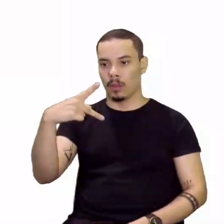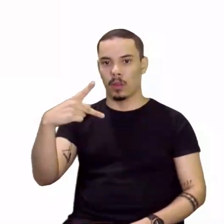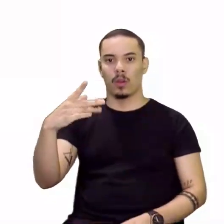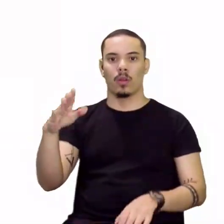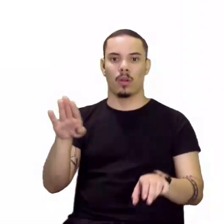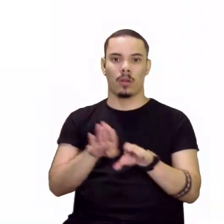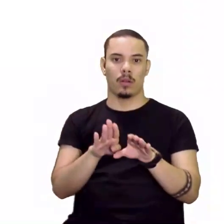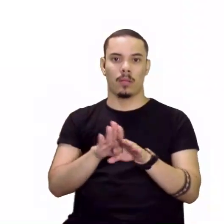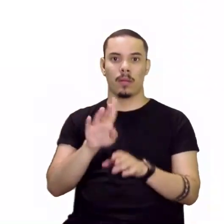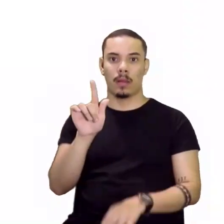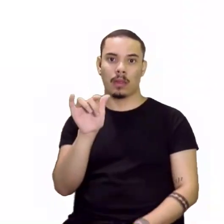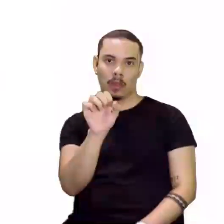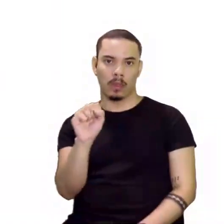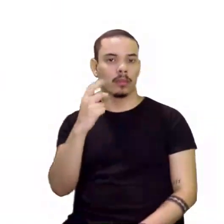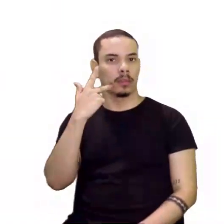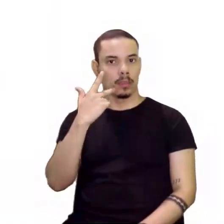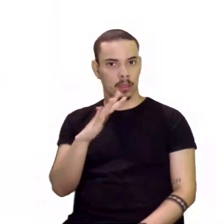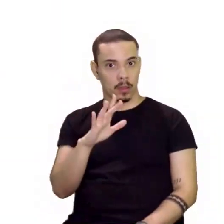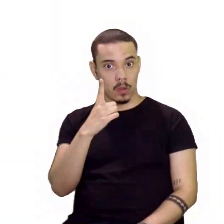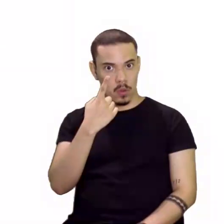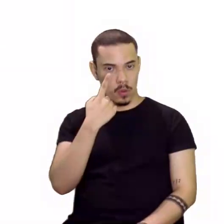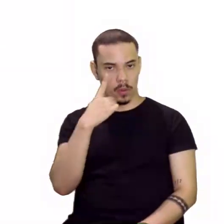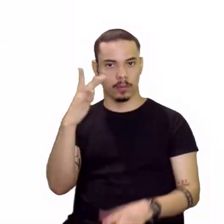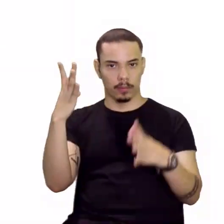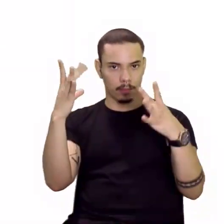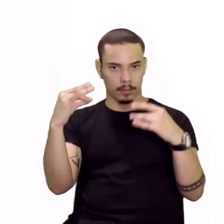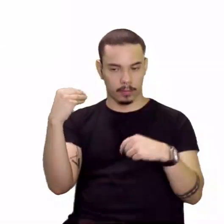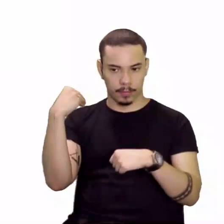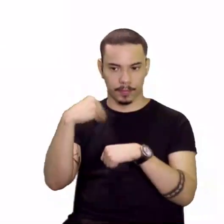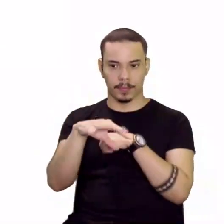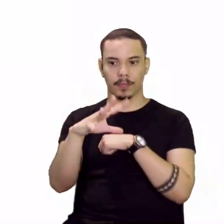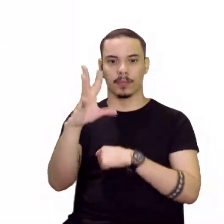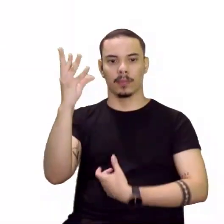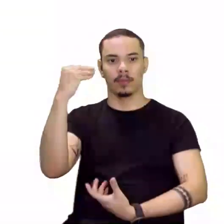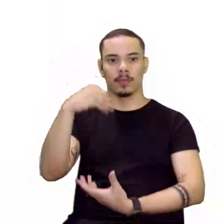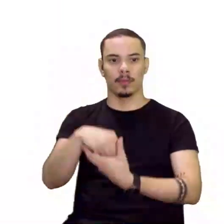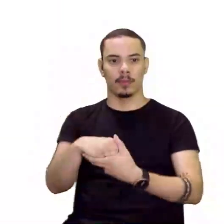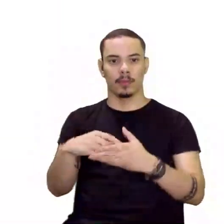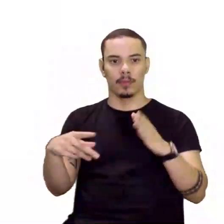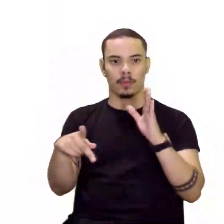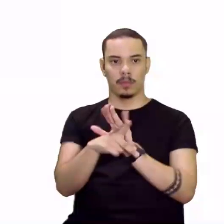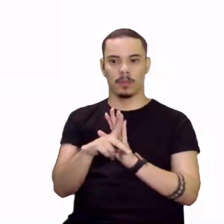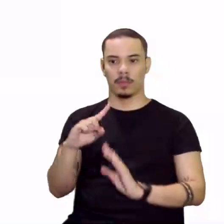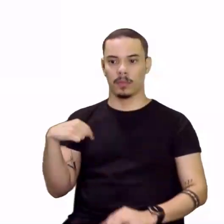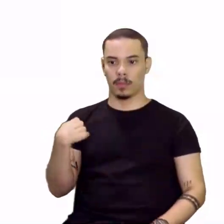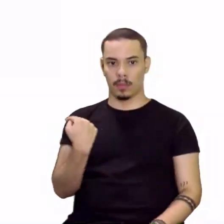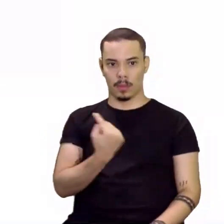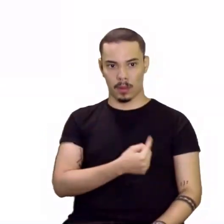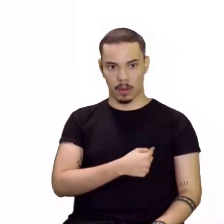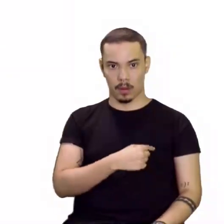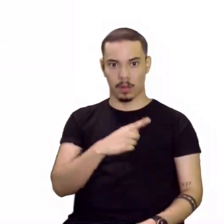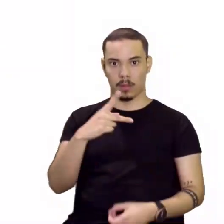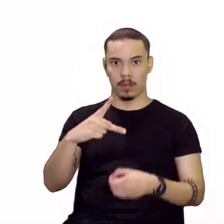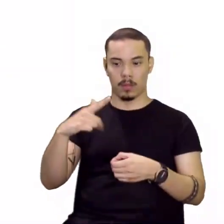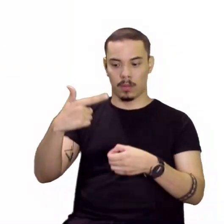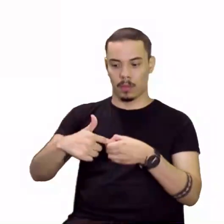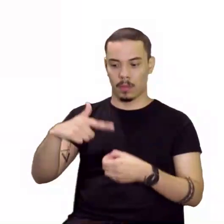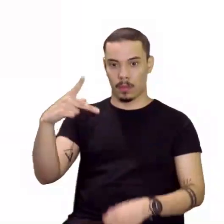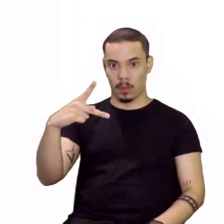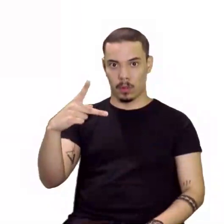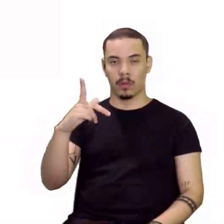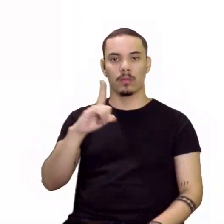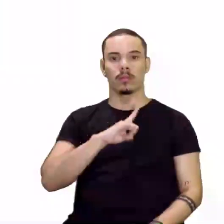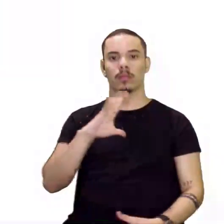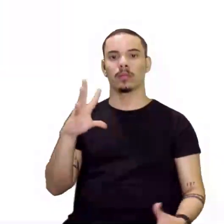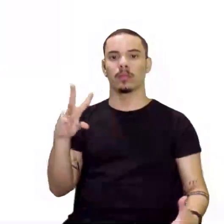Agora, um detalhe, tá? Grande parte do nosso petróleo está